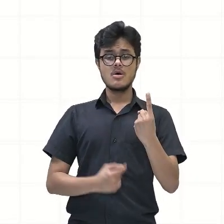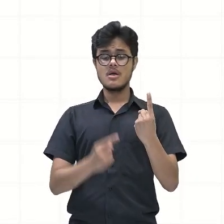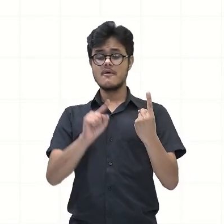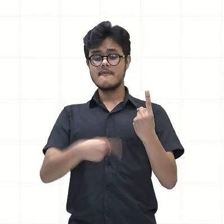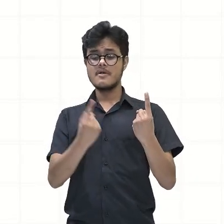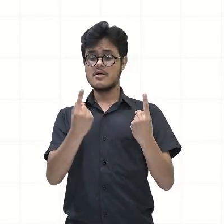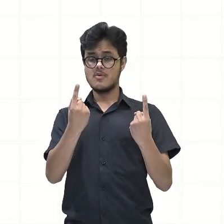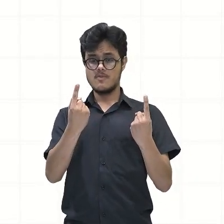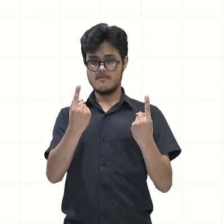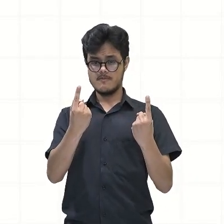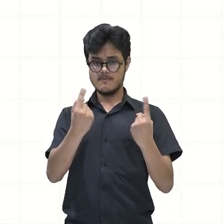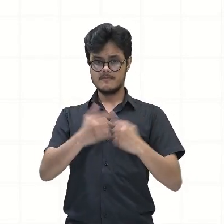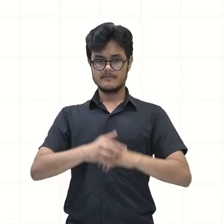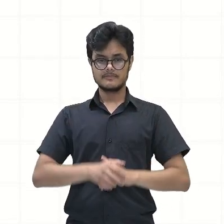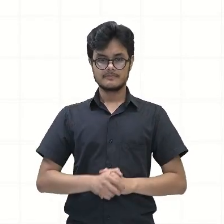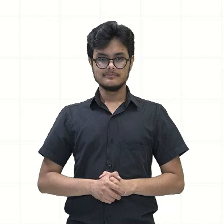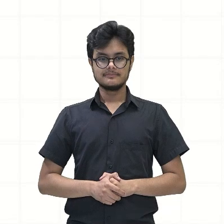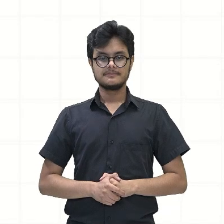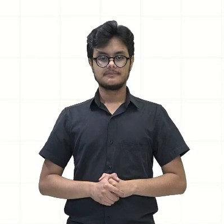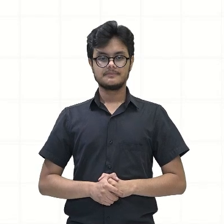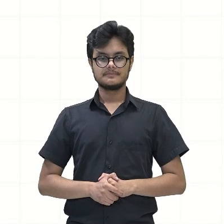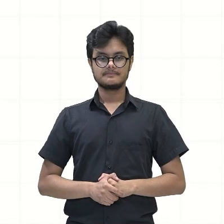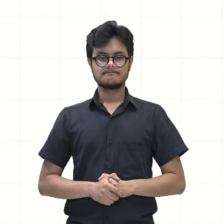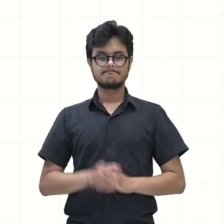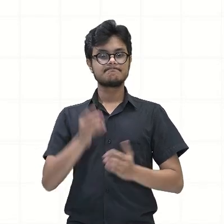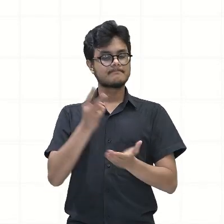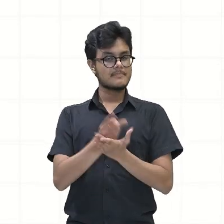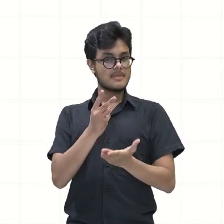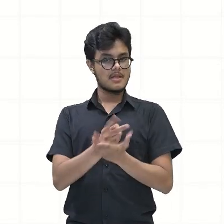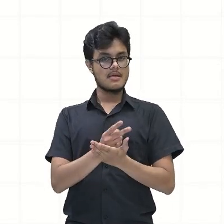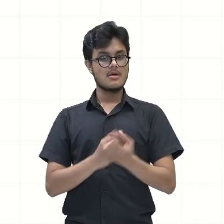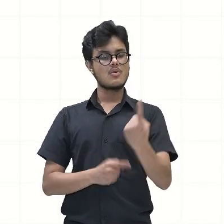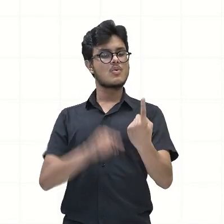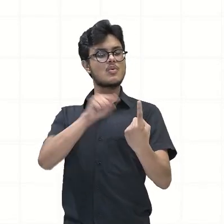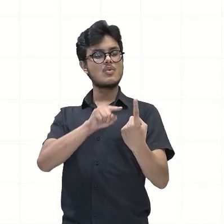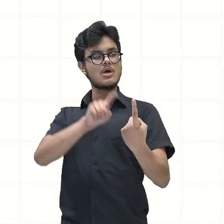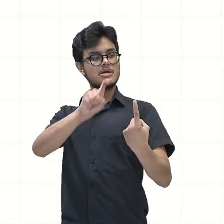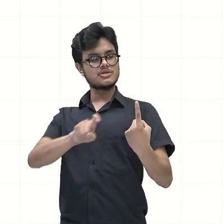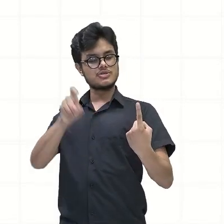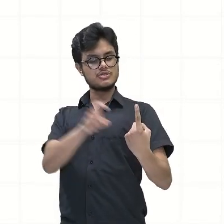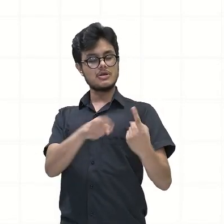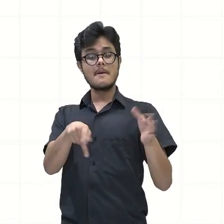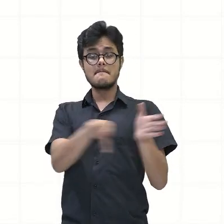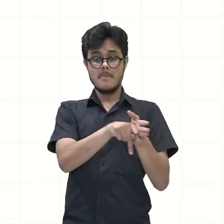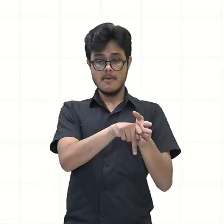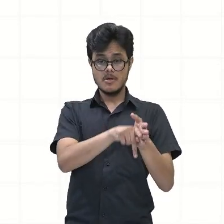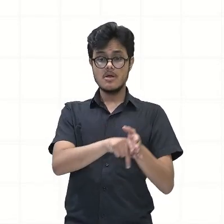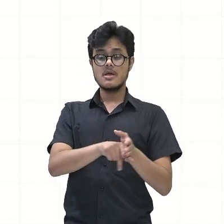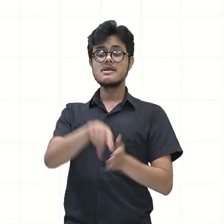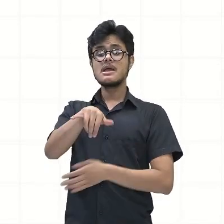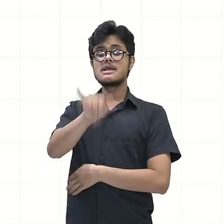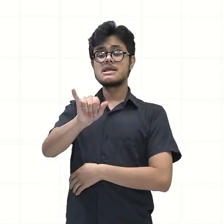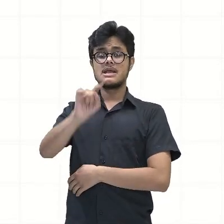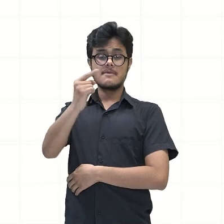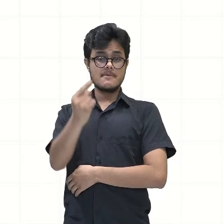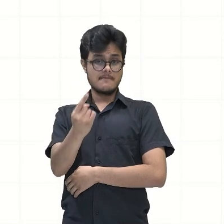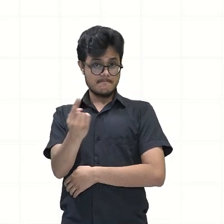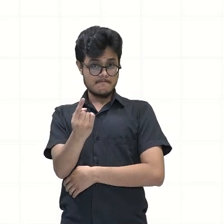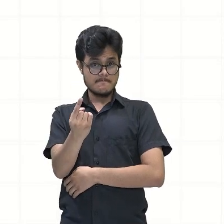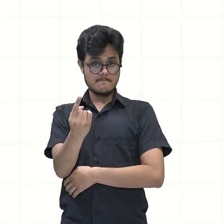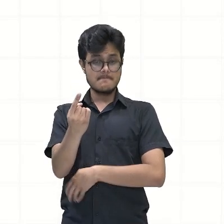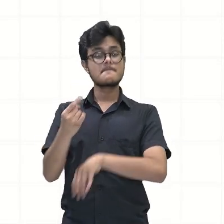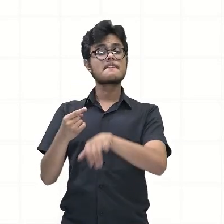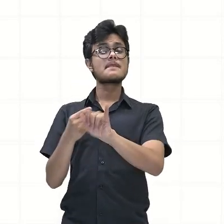porque esse primeiro número aqui sempre vai ser referente ao eixo X e esse segundo número sempre vai